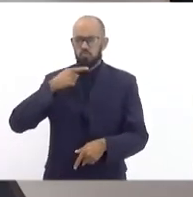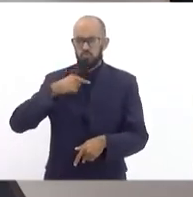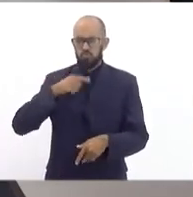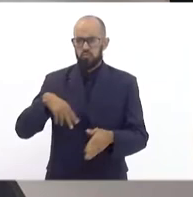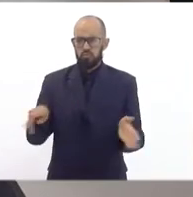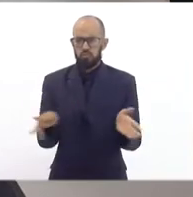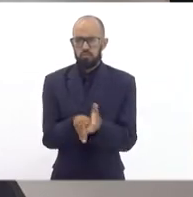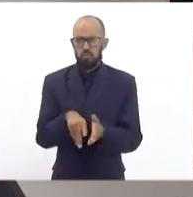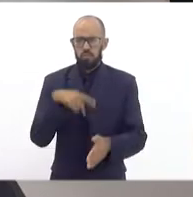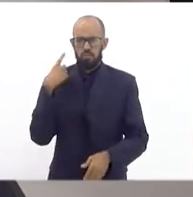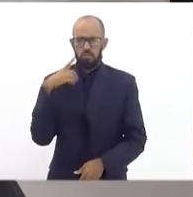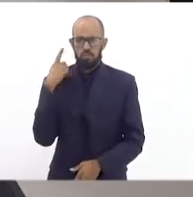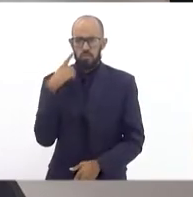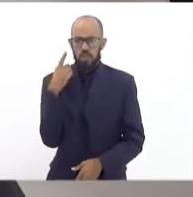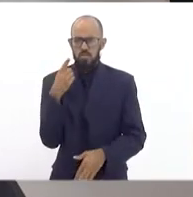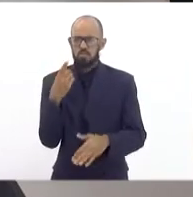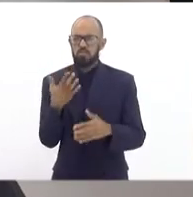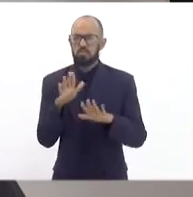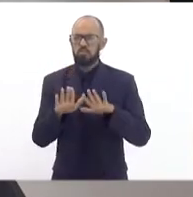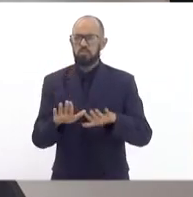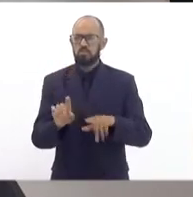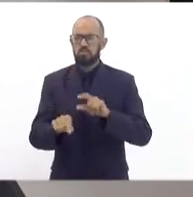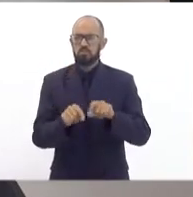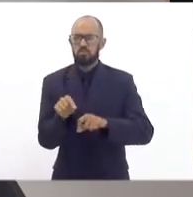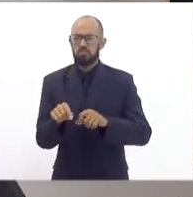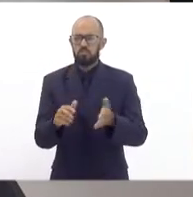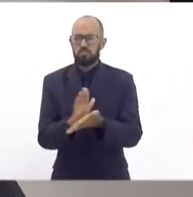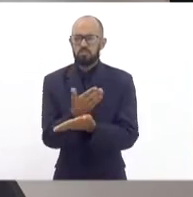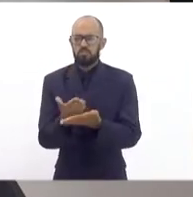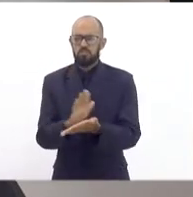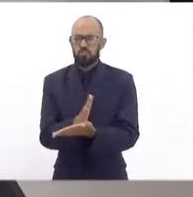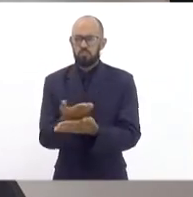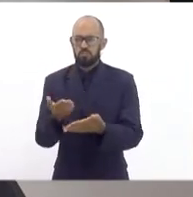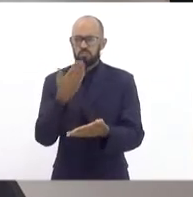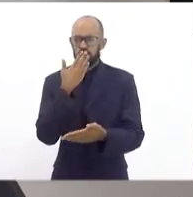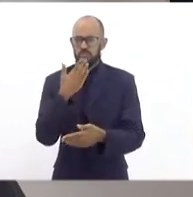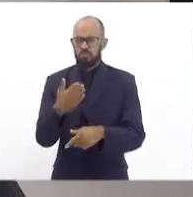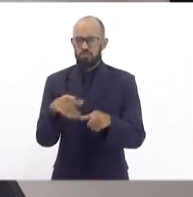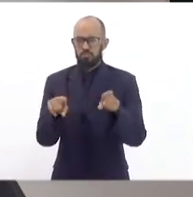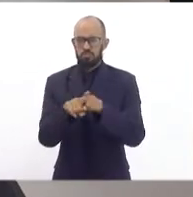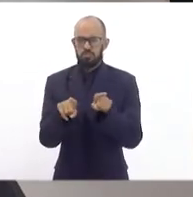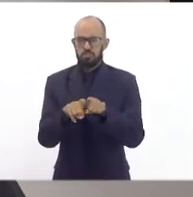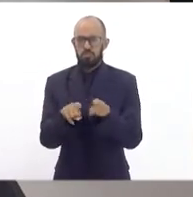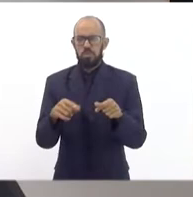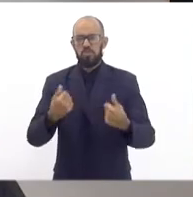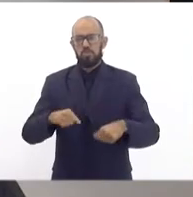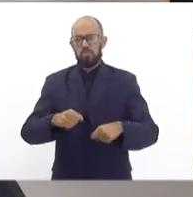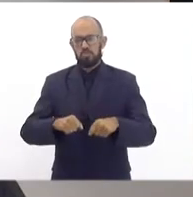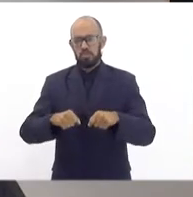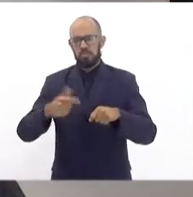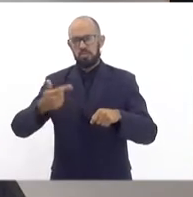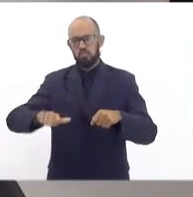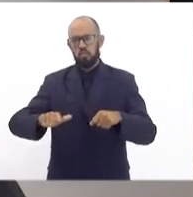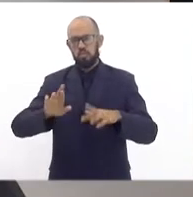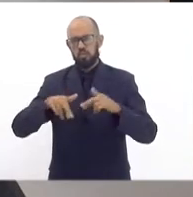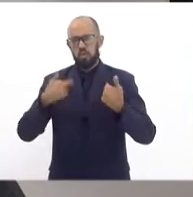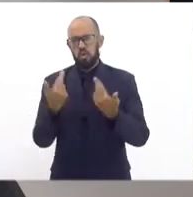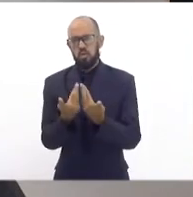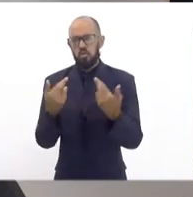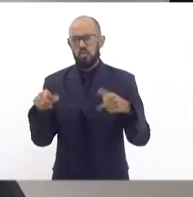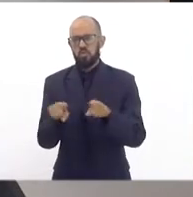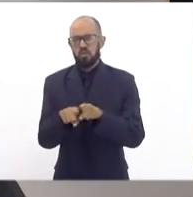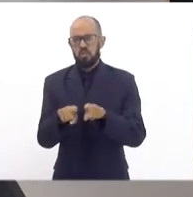próprios deputados, e muitas das solicitações nós vamos ter que desdobrar numa próxima reunião, até porque a